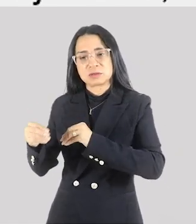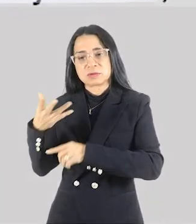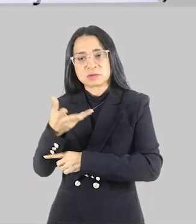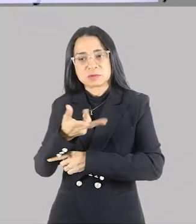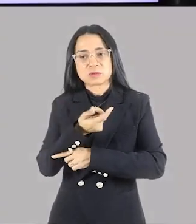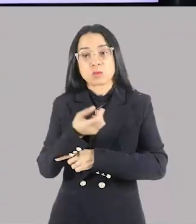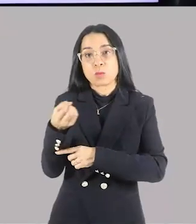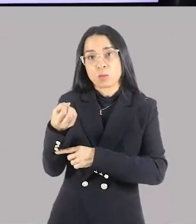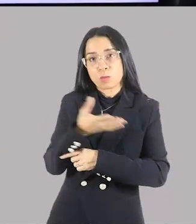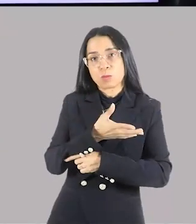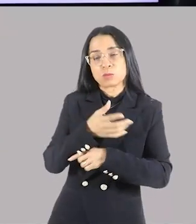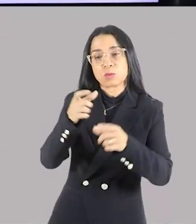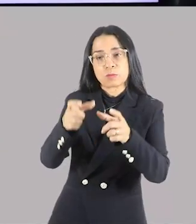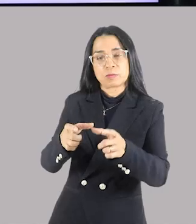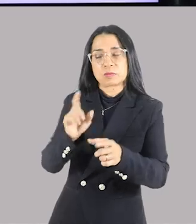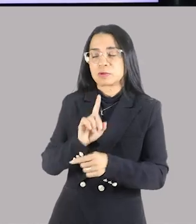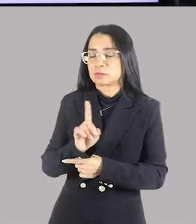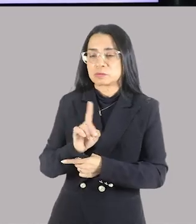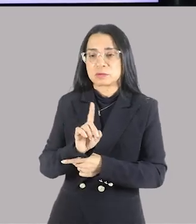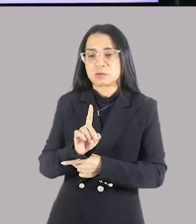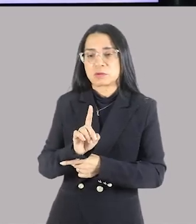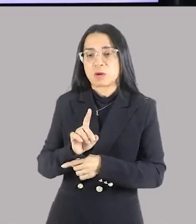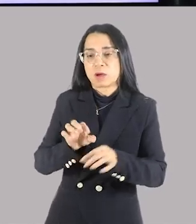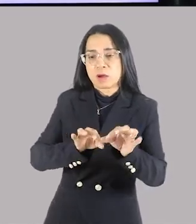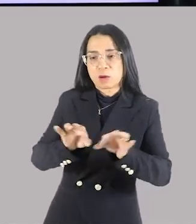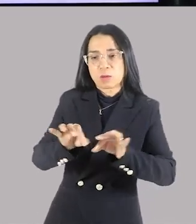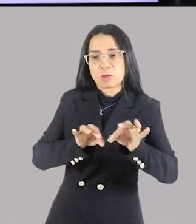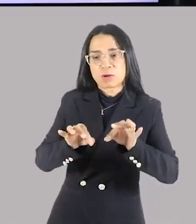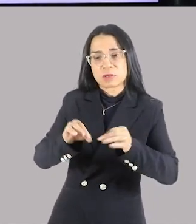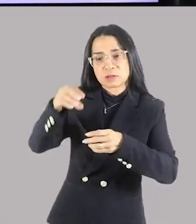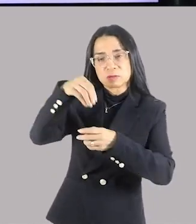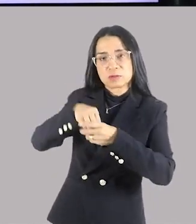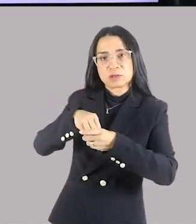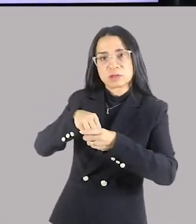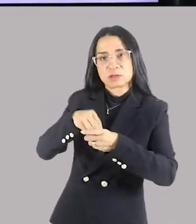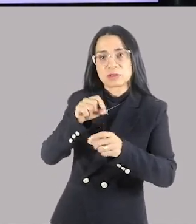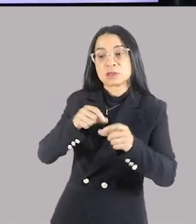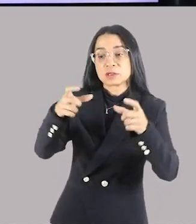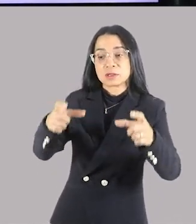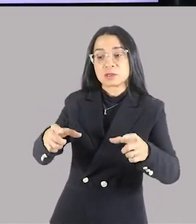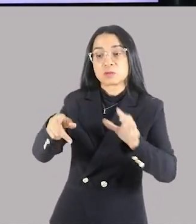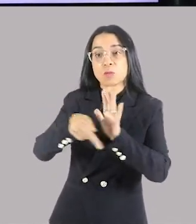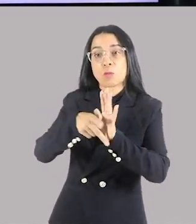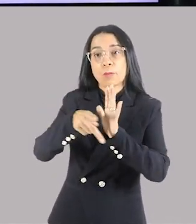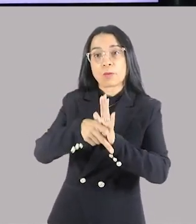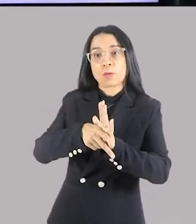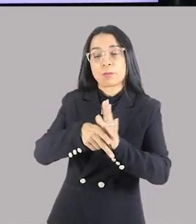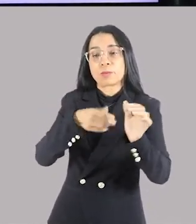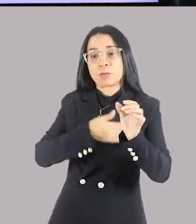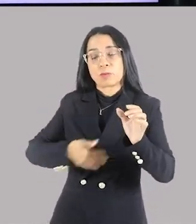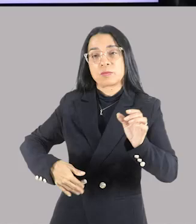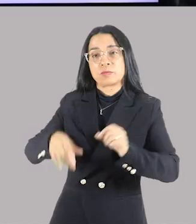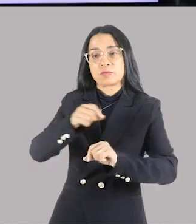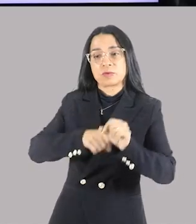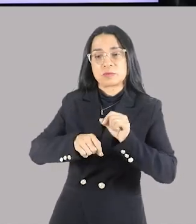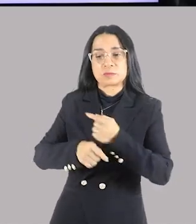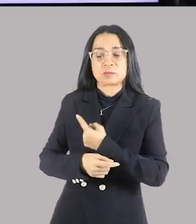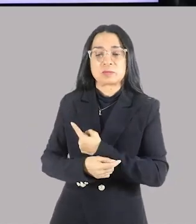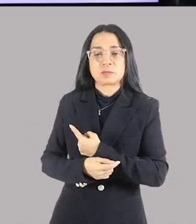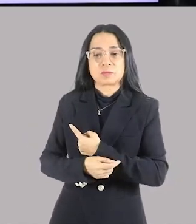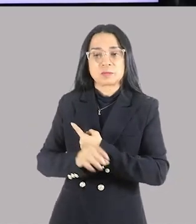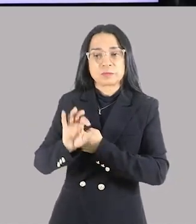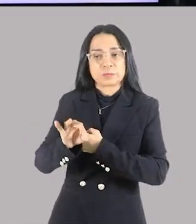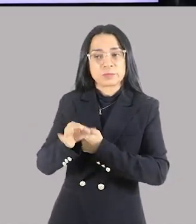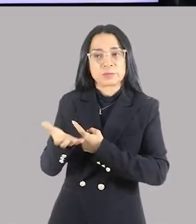pessoa jurídica, mas sim uma divisão interna dentro da pessoa jurídica é possível através de órgãos,